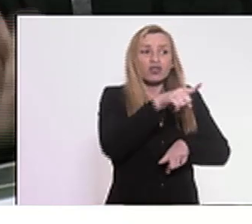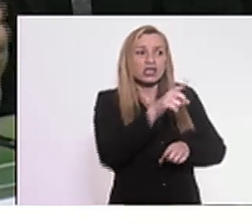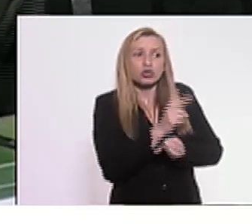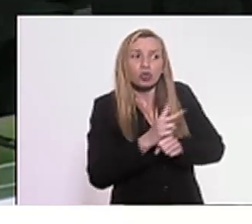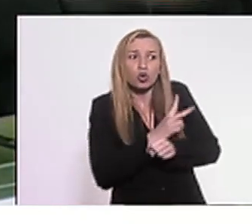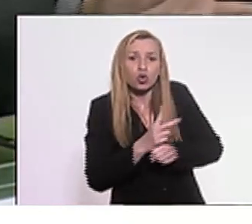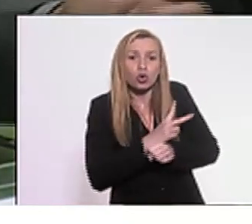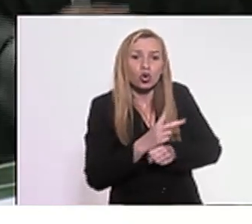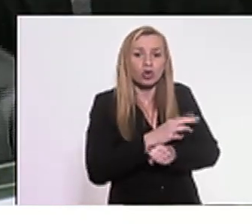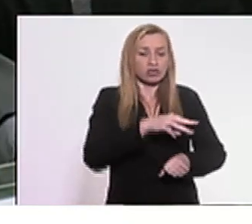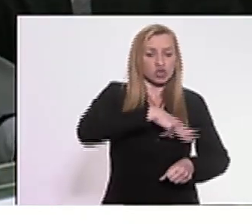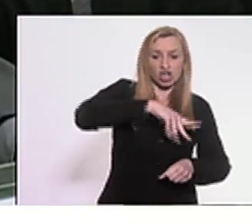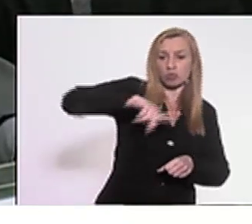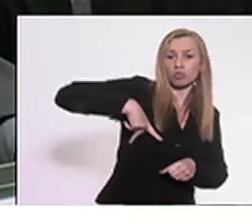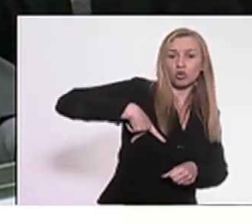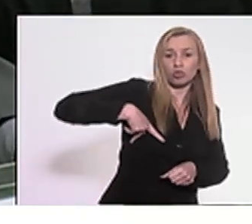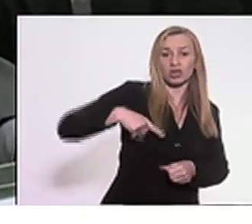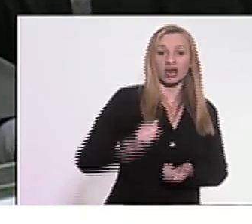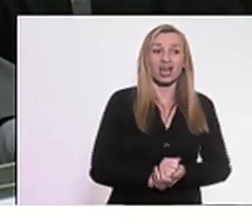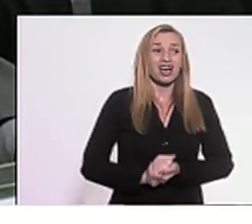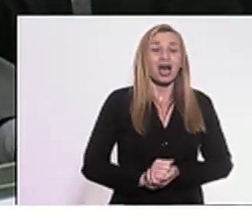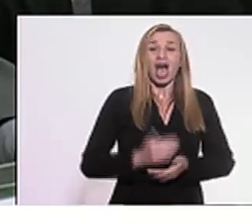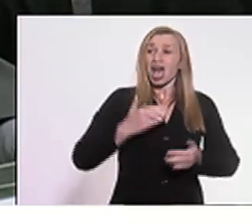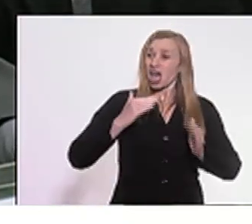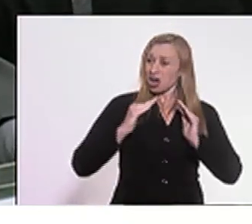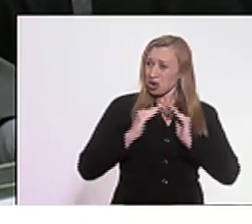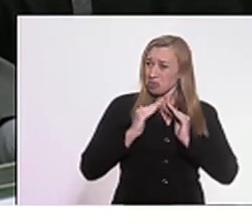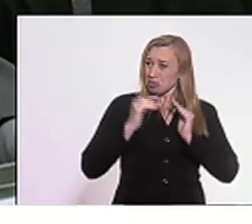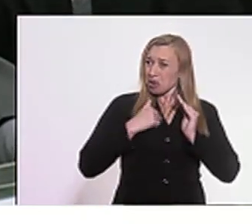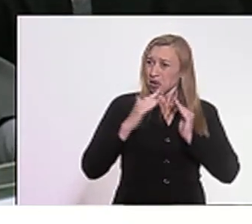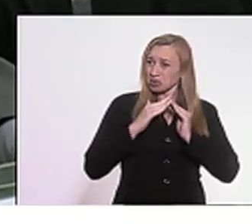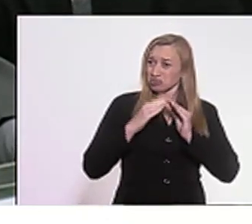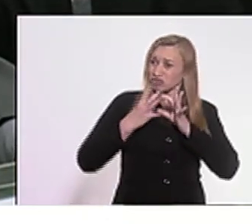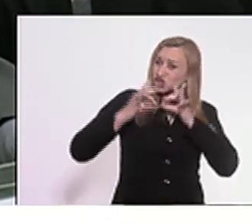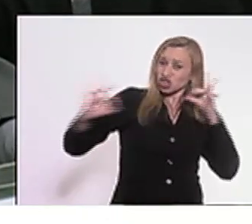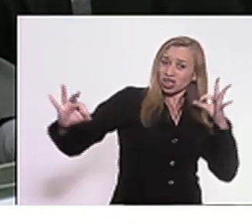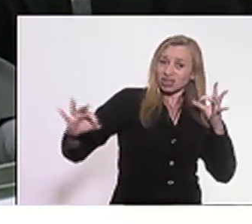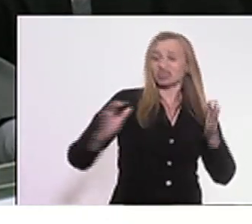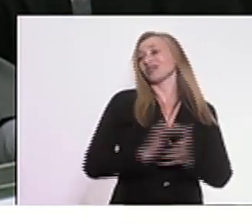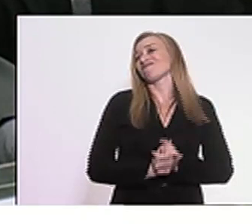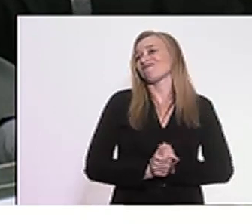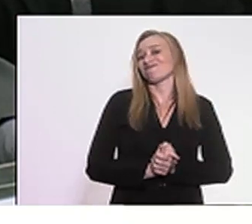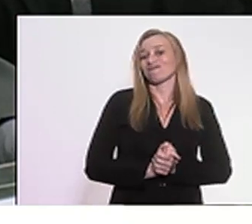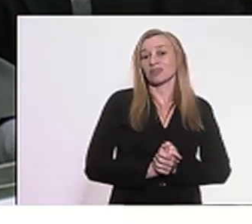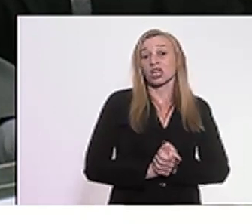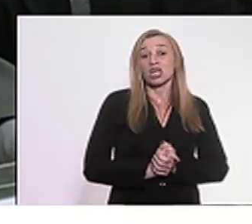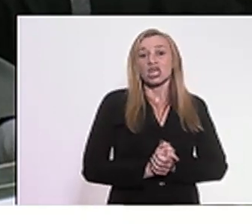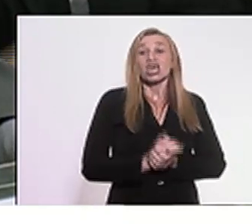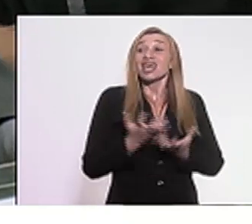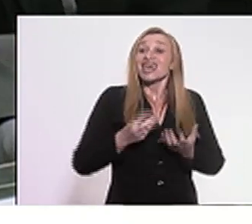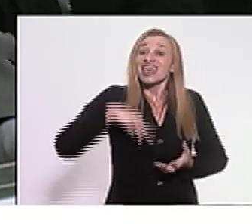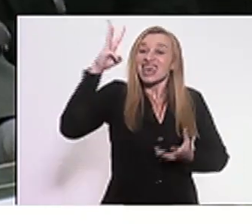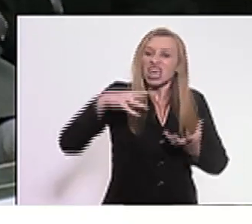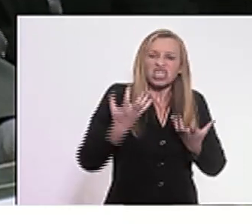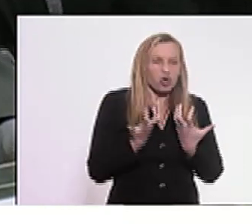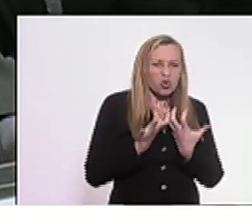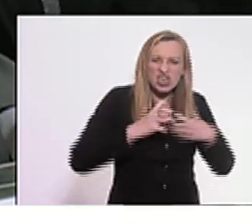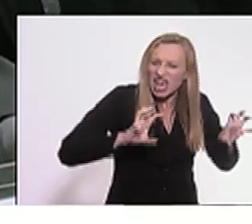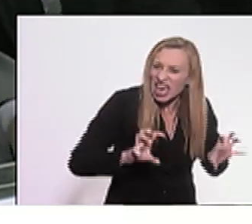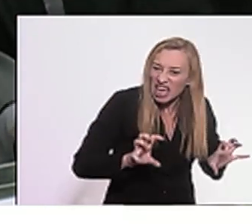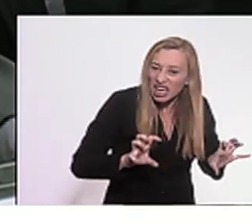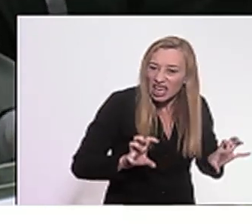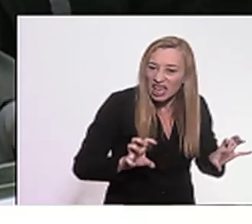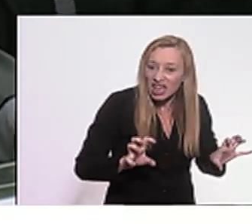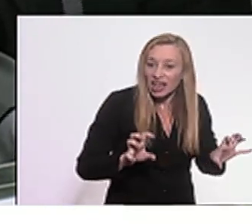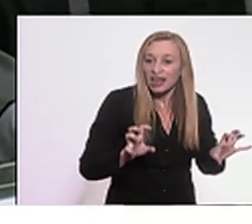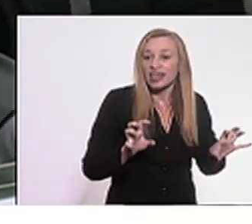eu moro, o fórum é distante. Eu sei que quem quer dá um jeito. Quem não quer arruma uma desculpa, certo? Mas